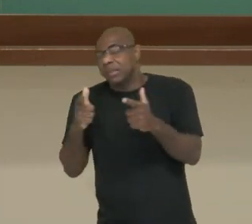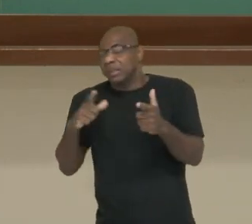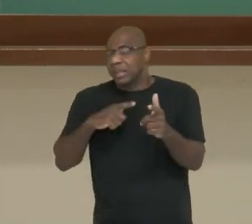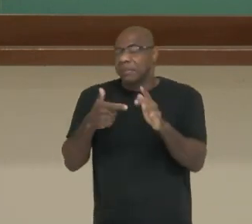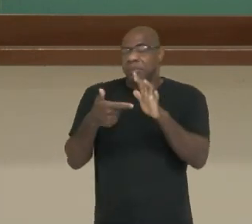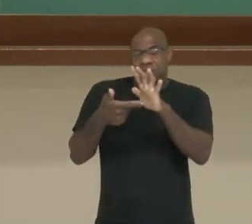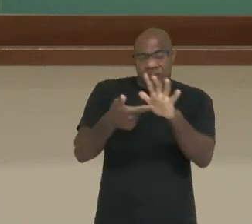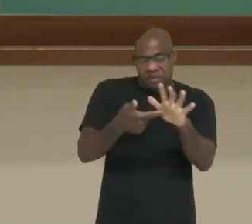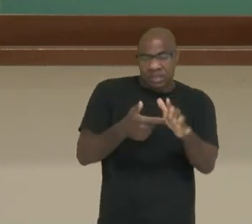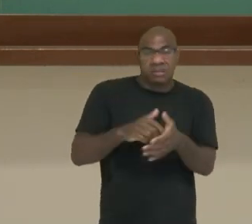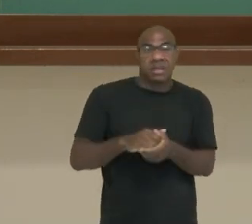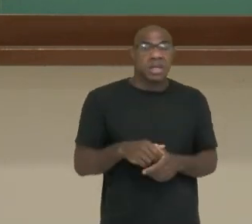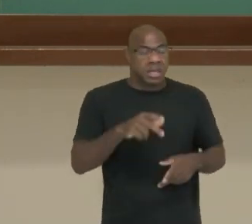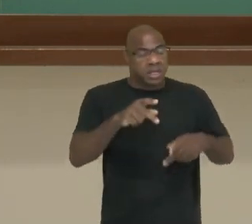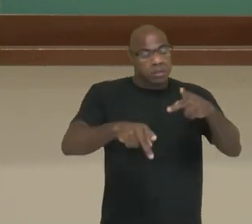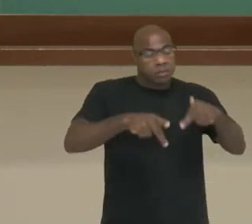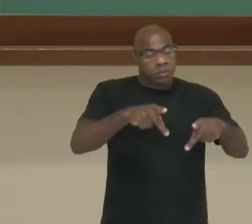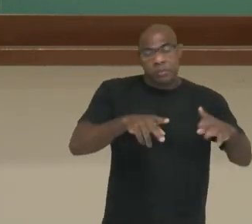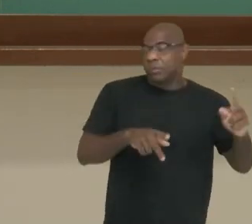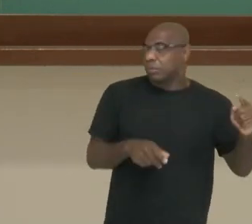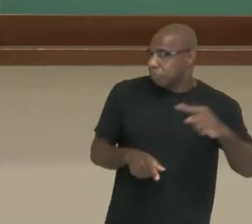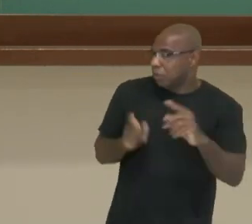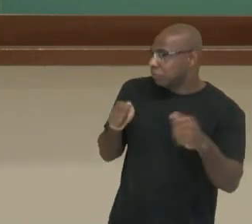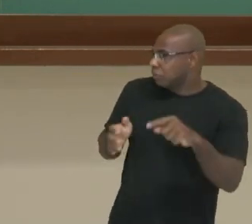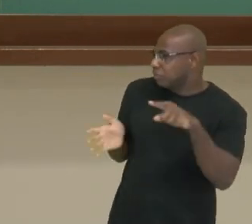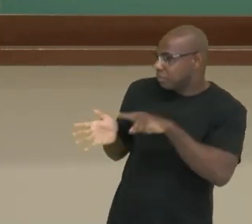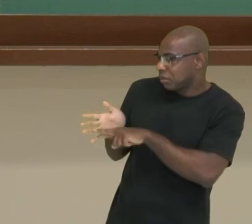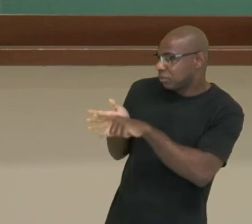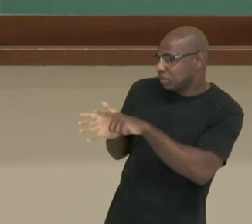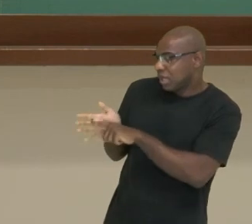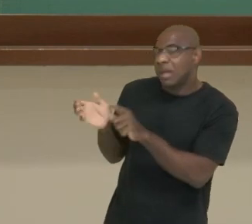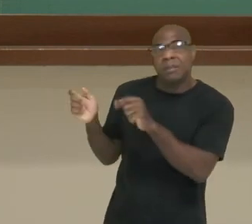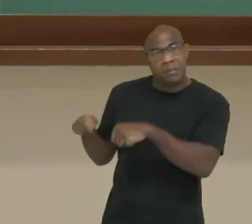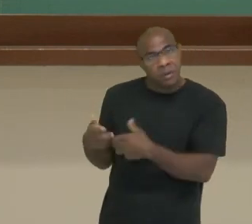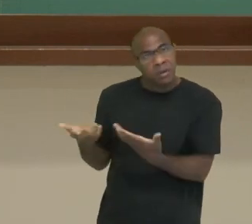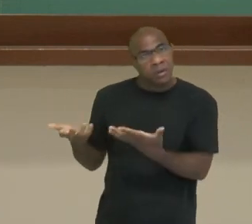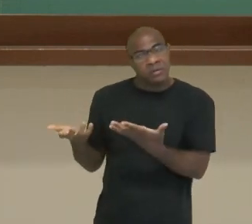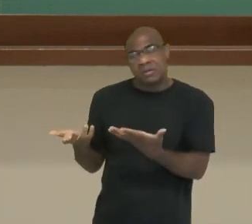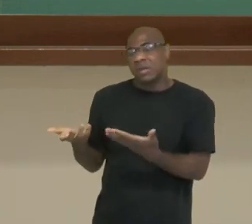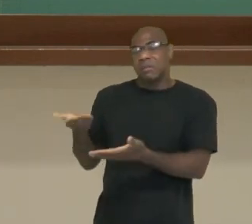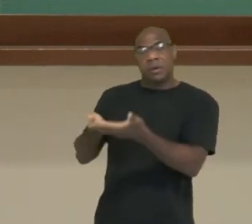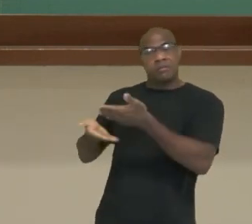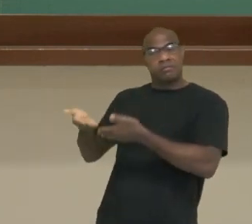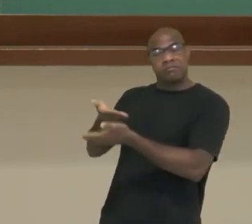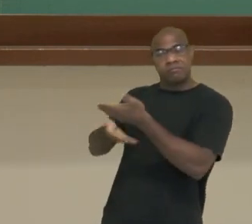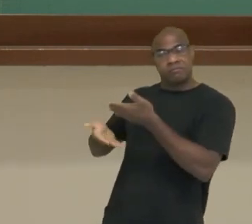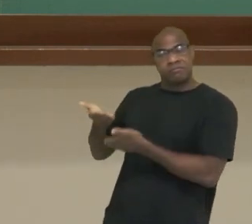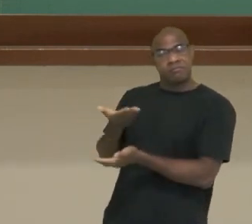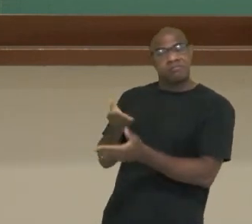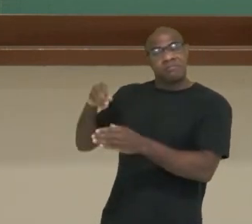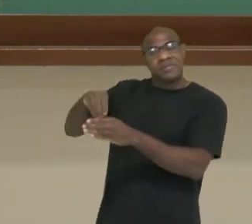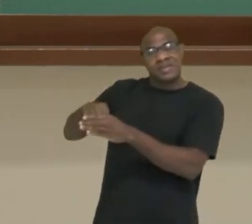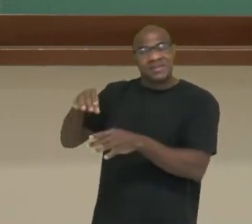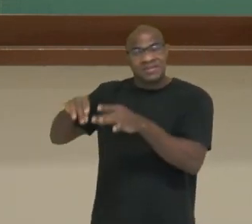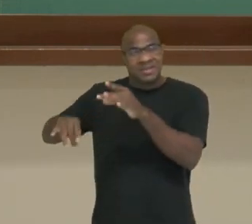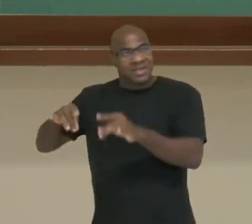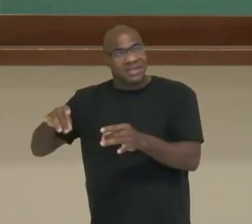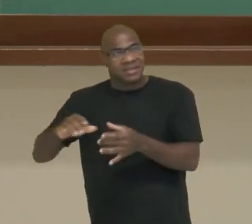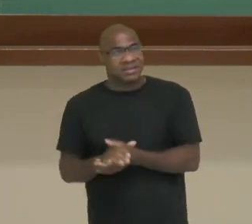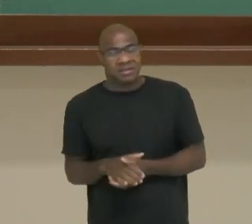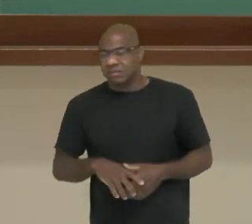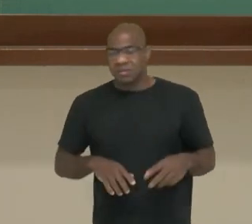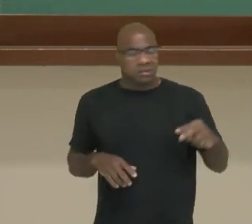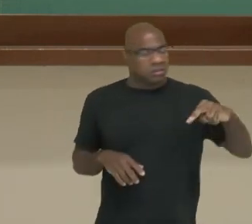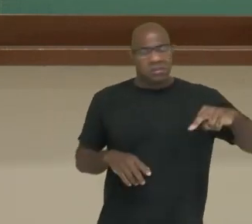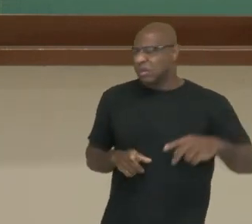o público pode entrar em cena, pode pegar o lugar do ator para representar, né? E ele pode também falar, não gostei